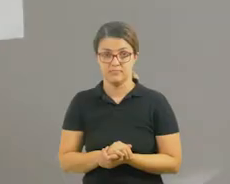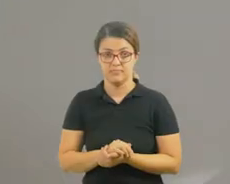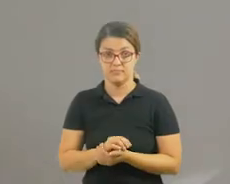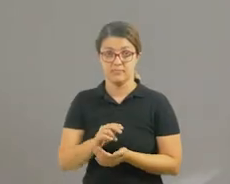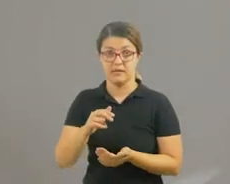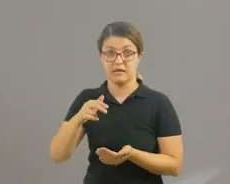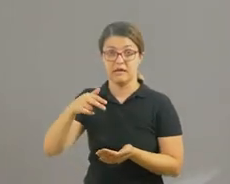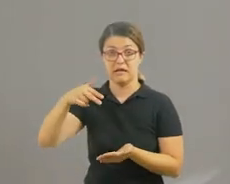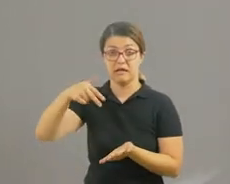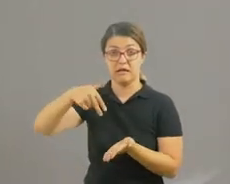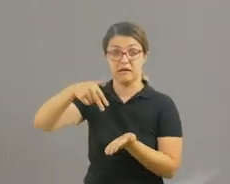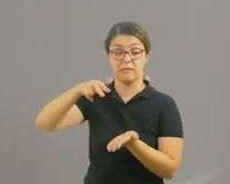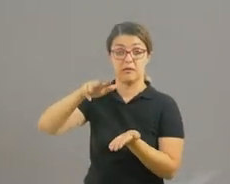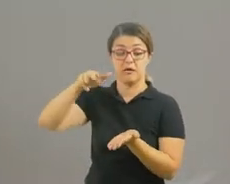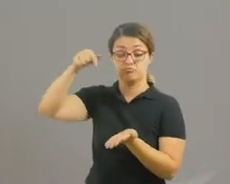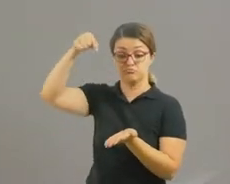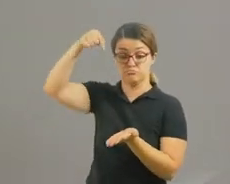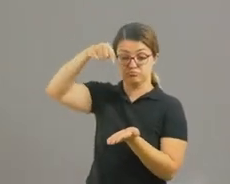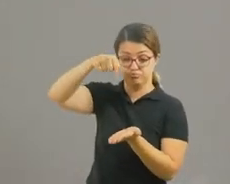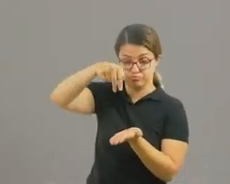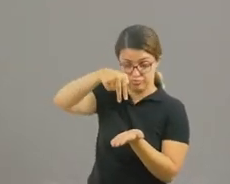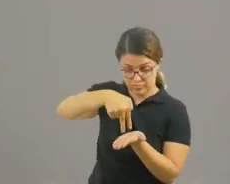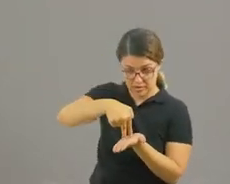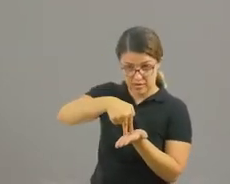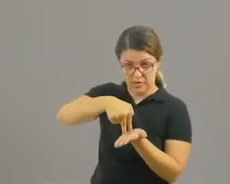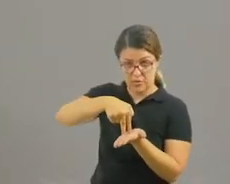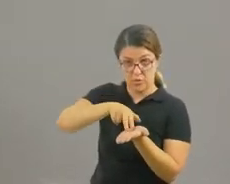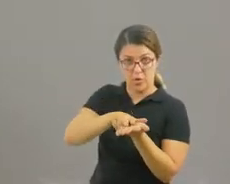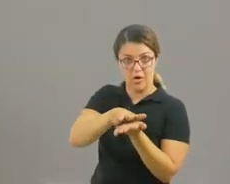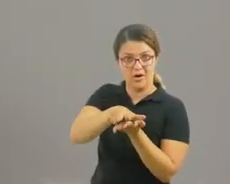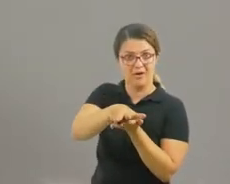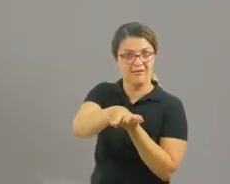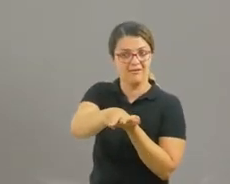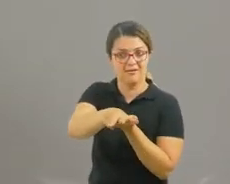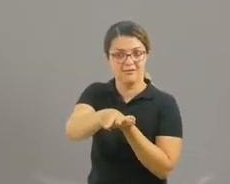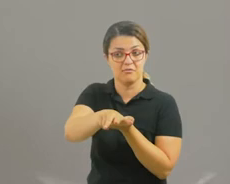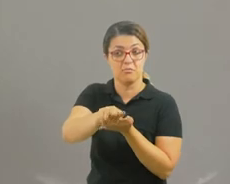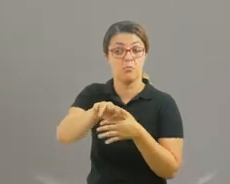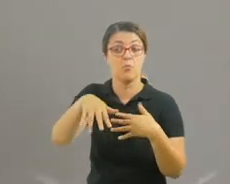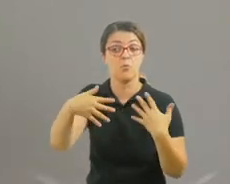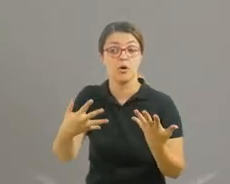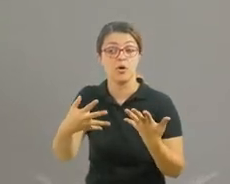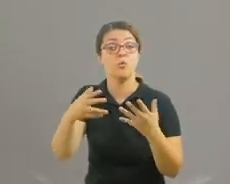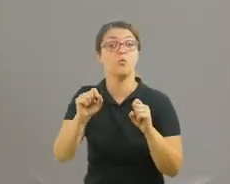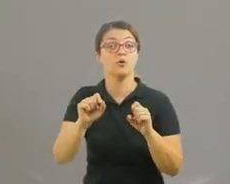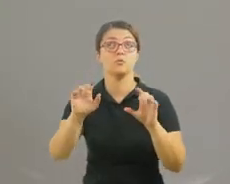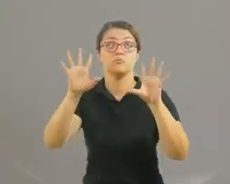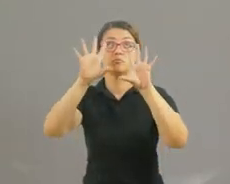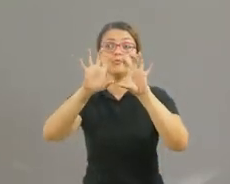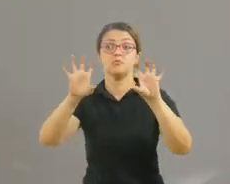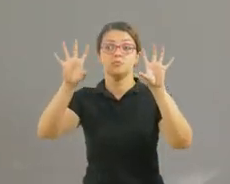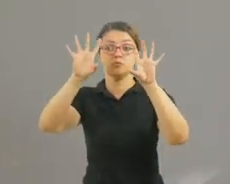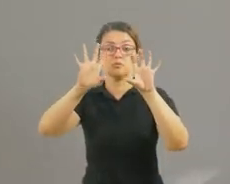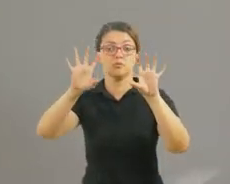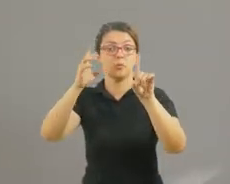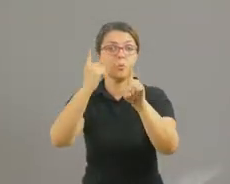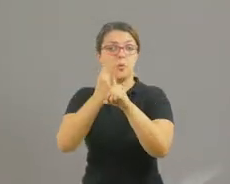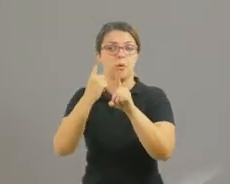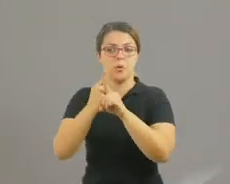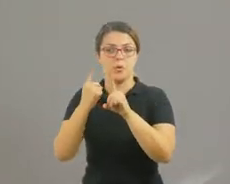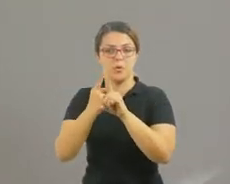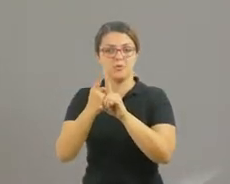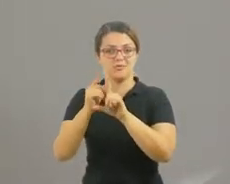pé e corre deitado. Qual é a charada? Bom, lá vocês irão encontrar